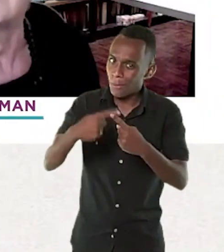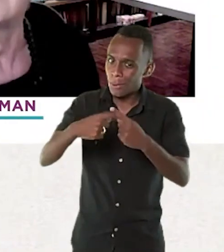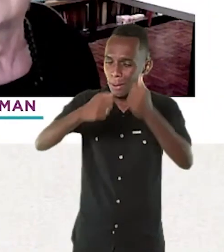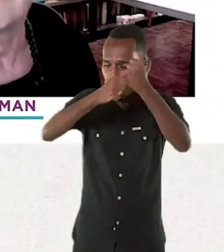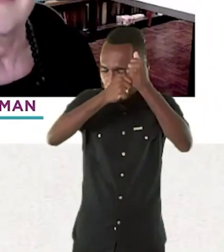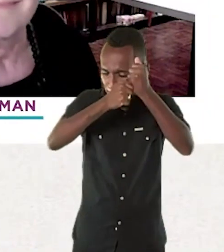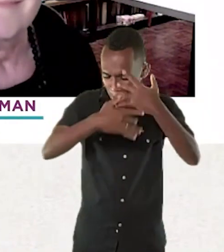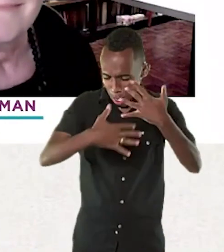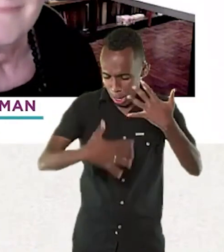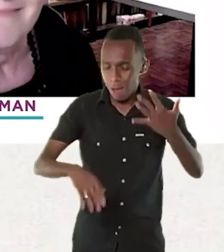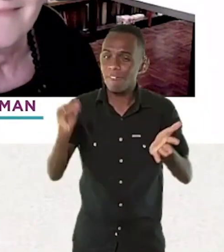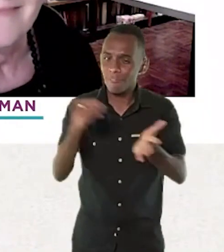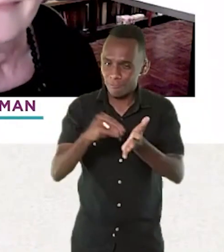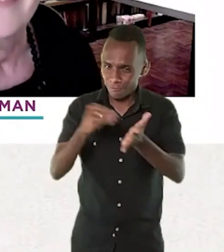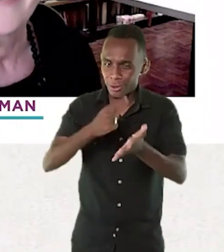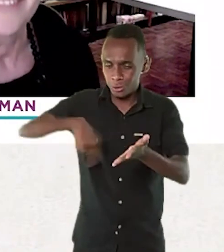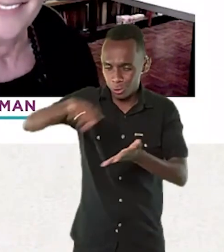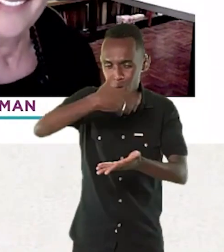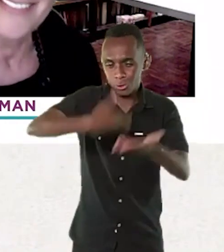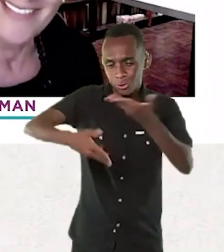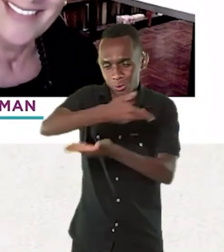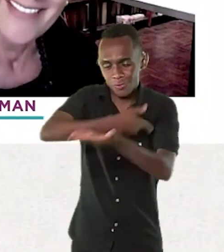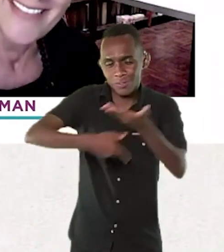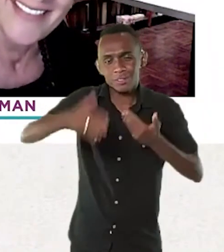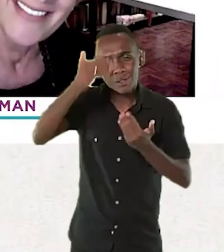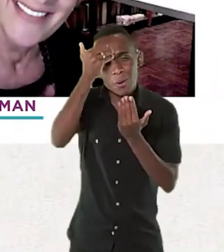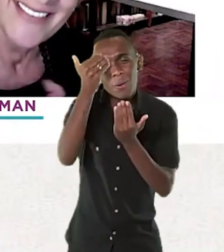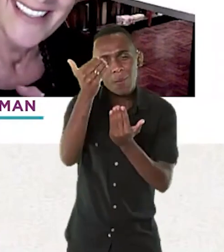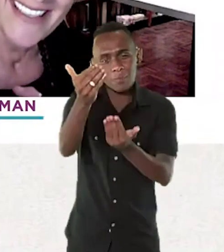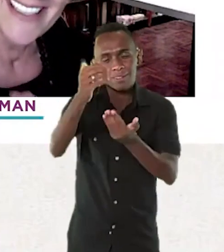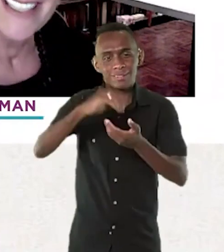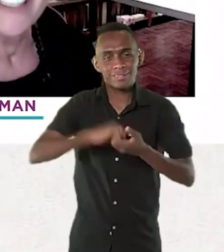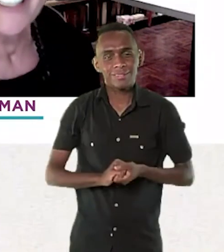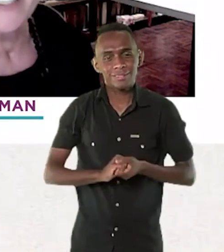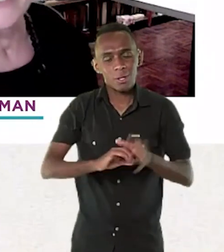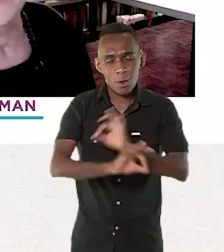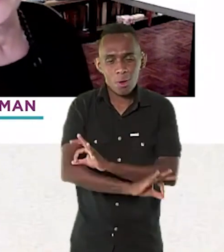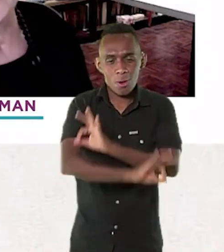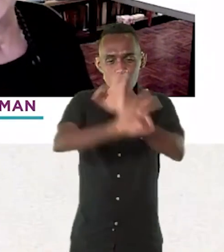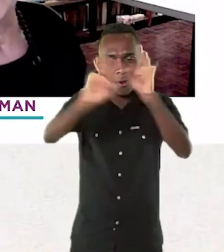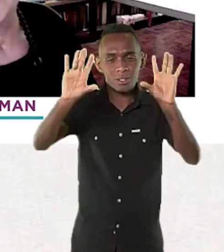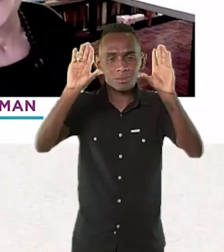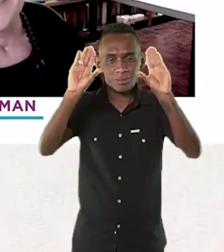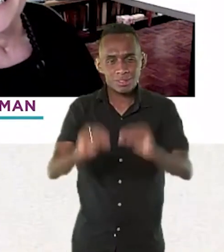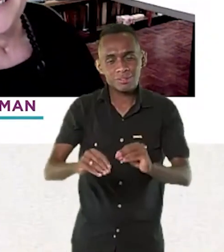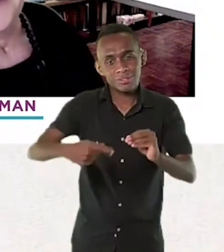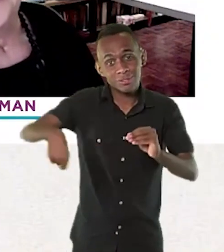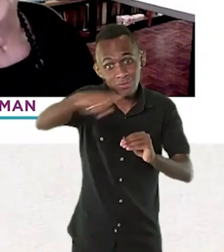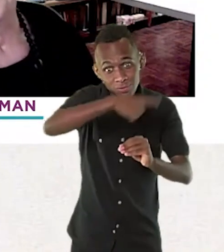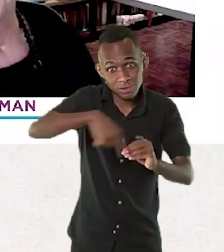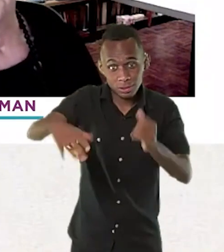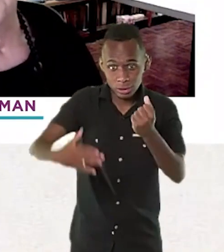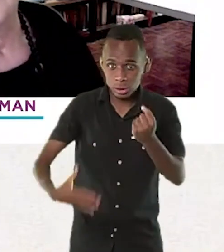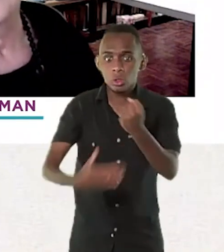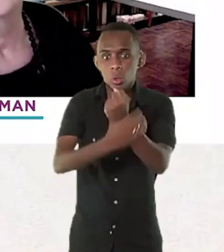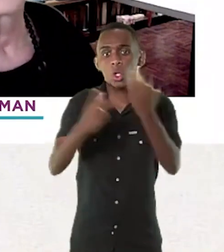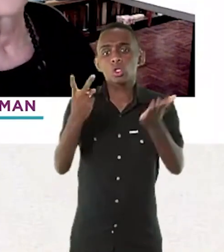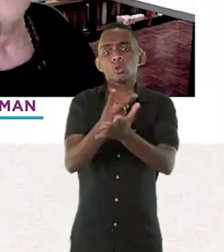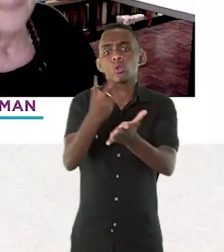de manga ainda para a gente conversar. Muito obrigado, ótima noite a todos, mantenham-se seguros,